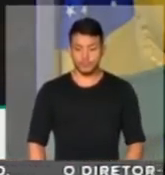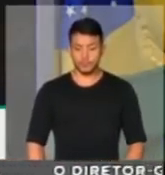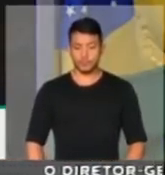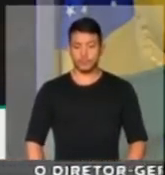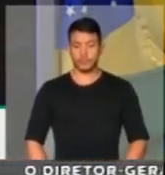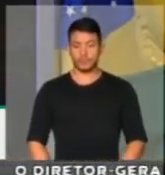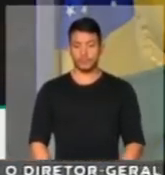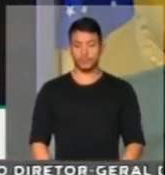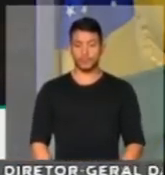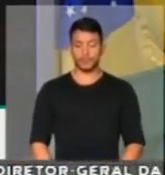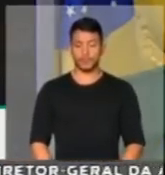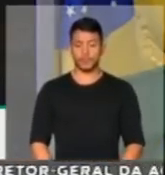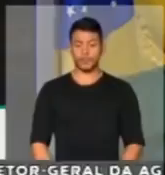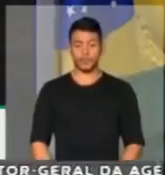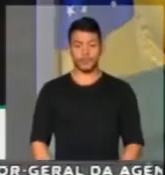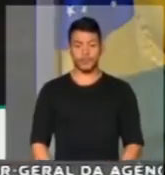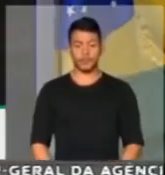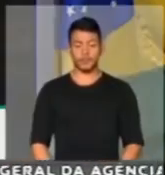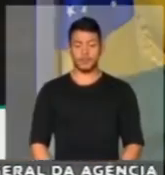essa conta.